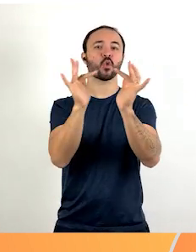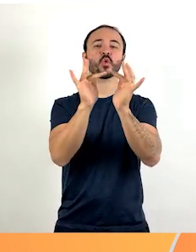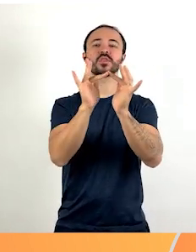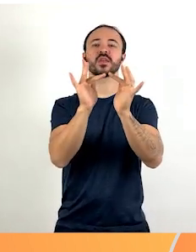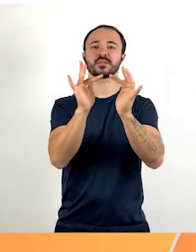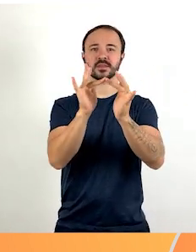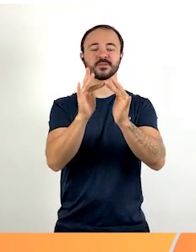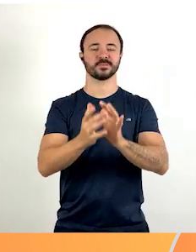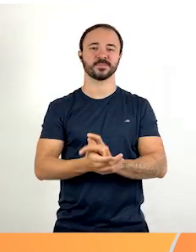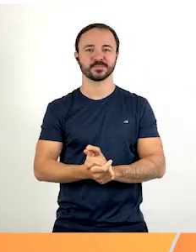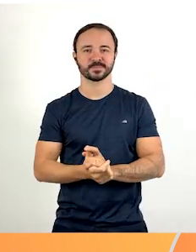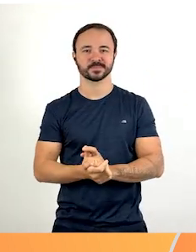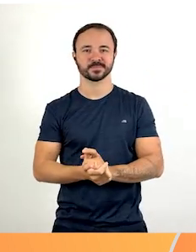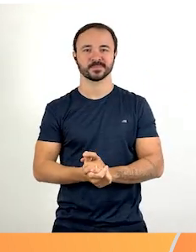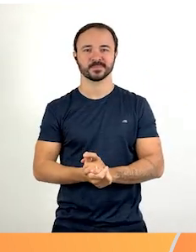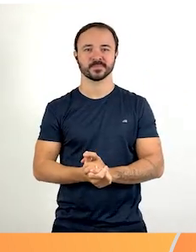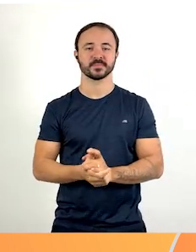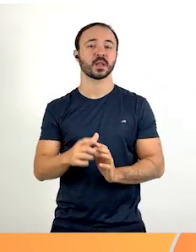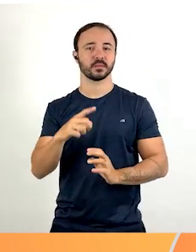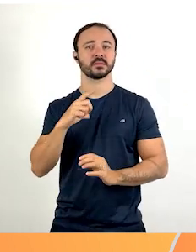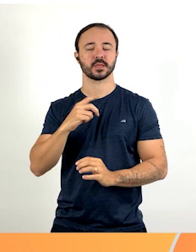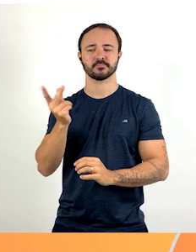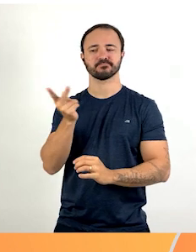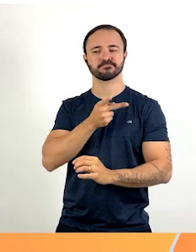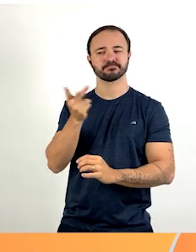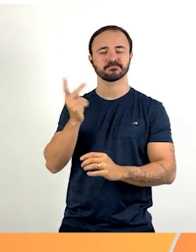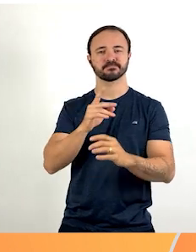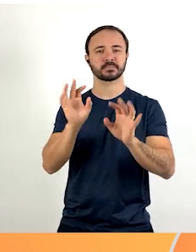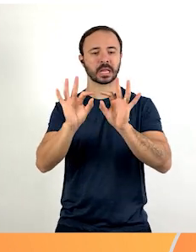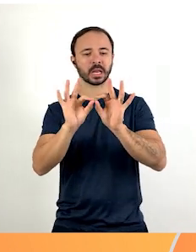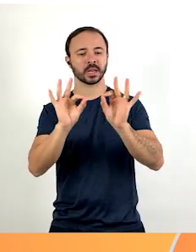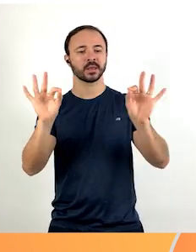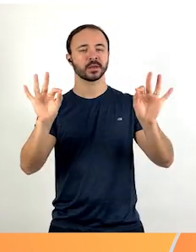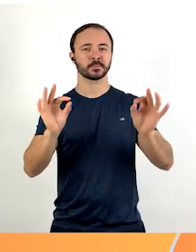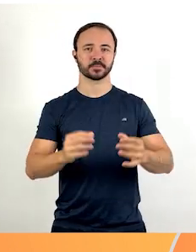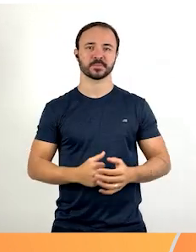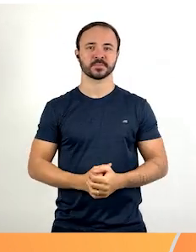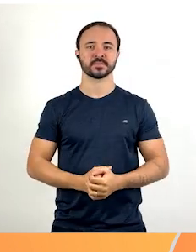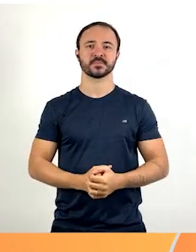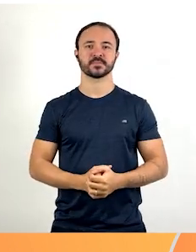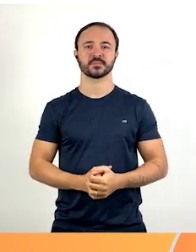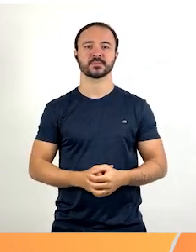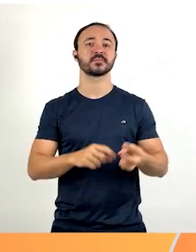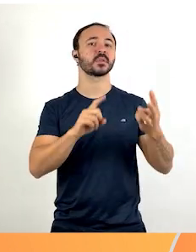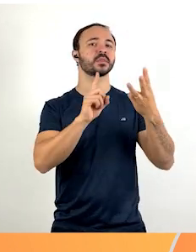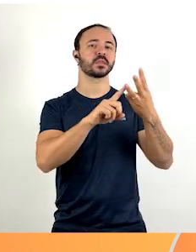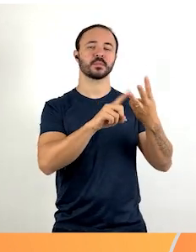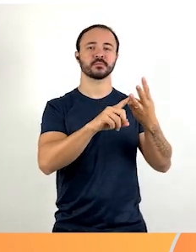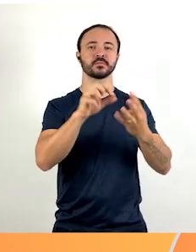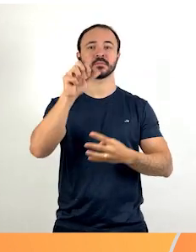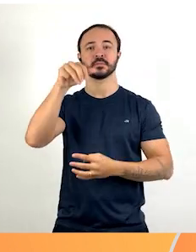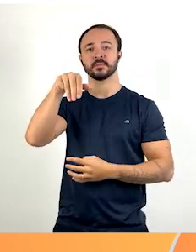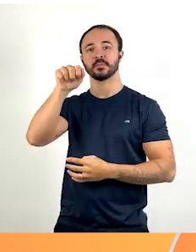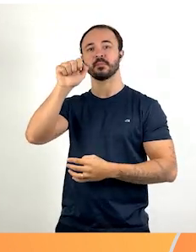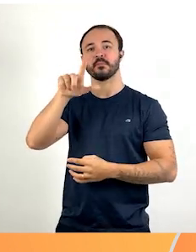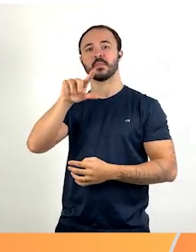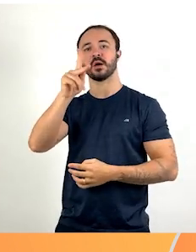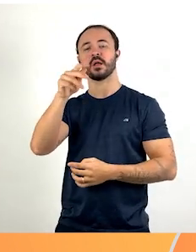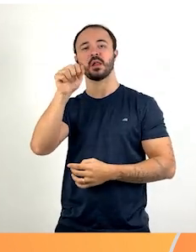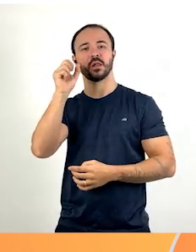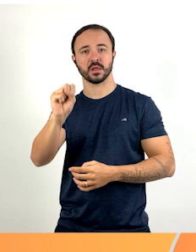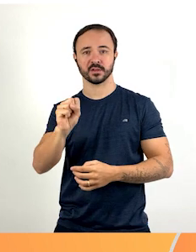na sequência, nós temos entre eles os ramos, que é o caminho por onde a corrente passa. E as malhas, que são os